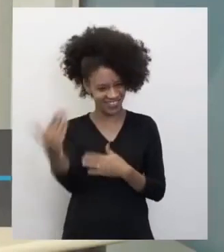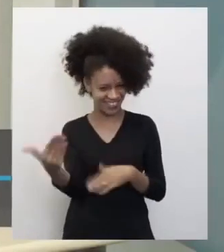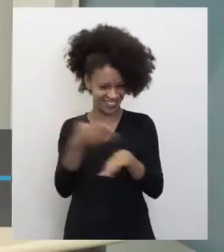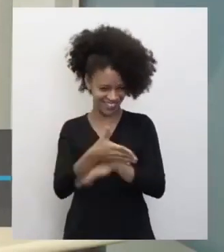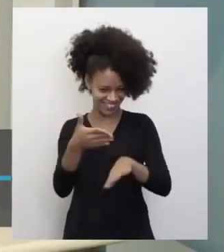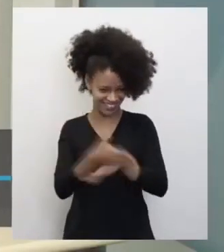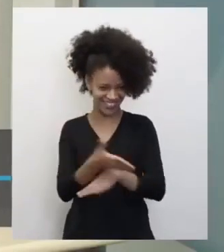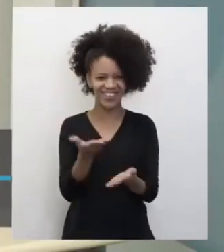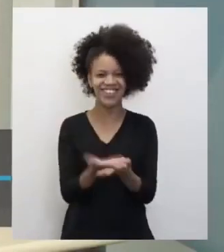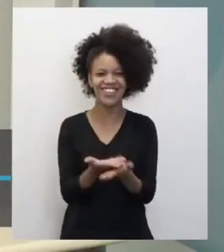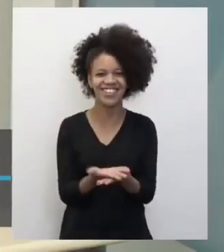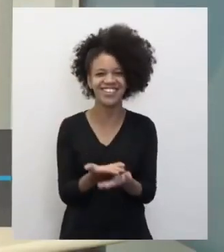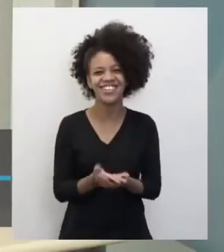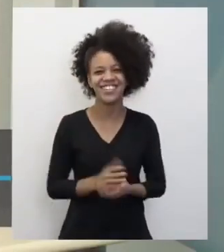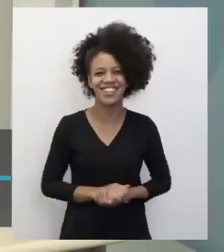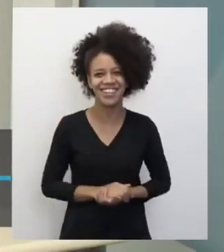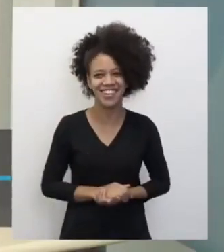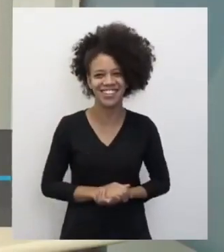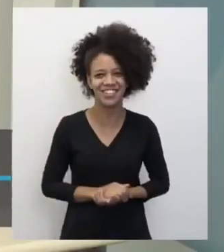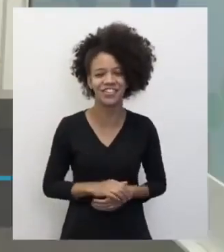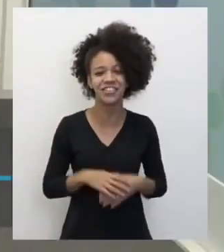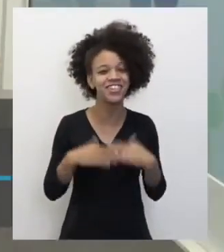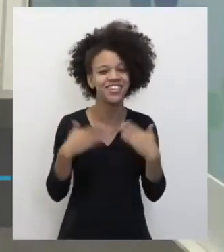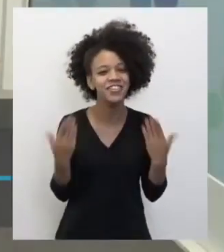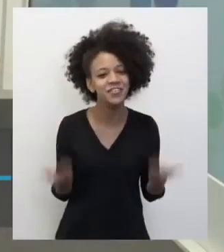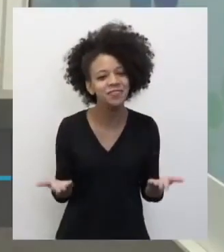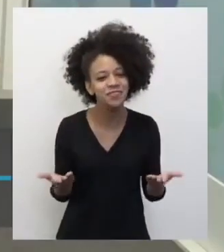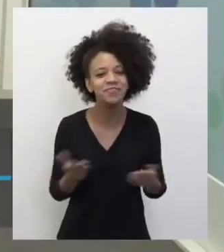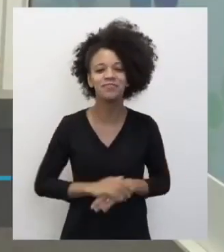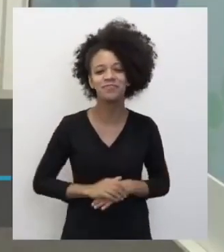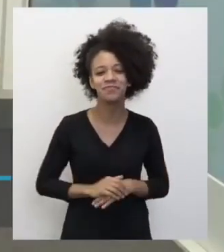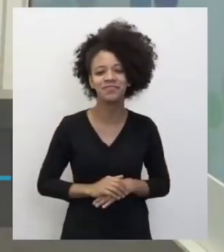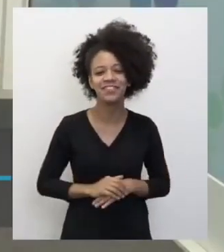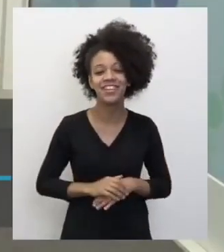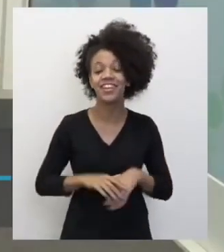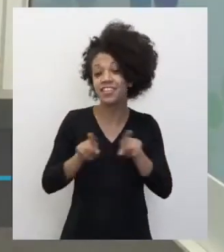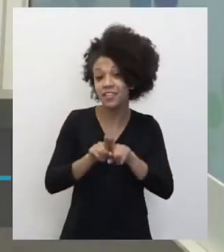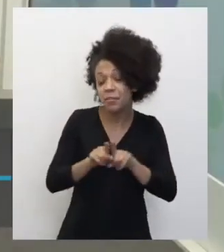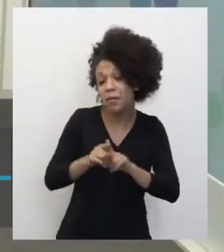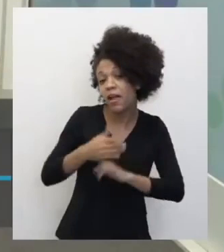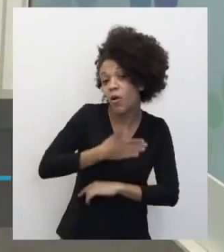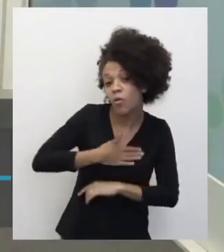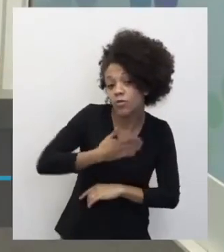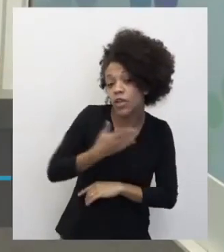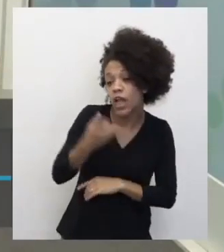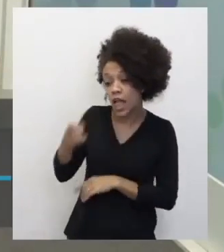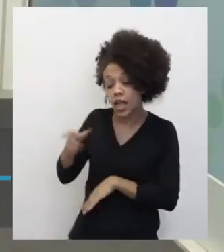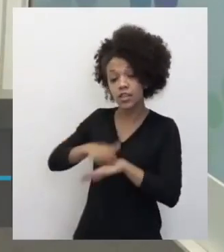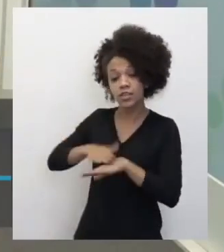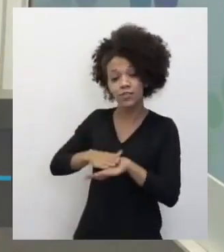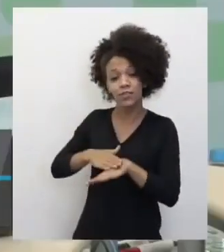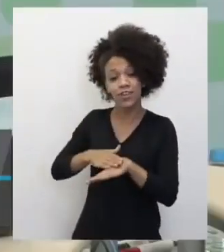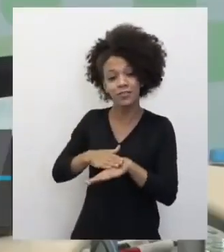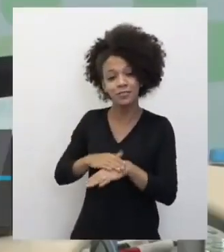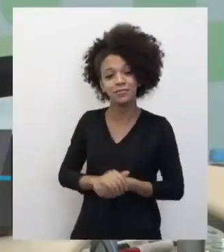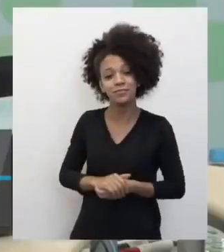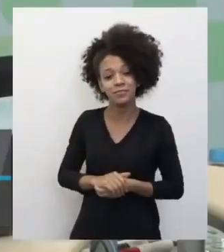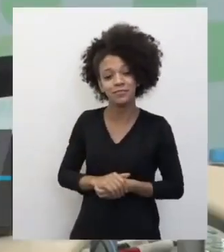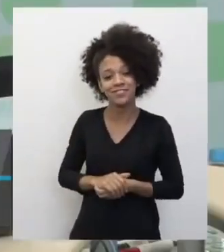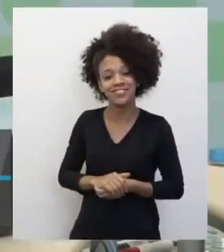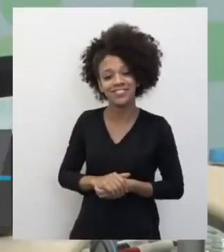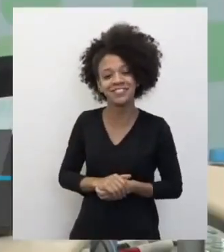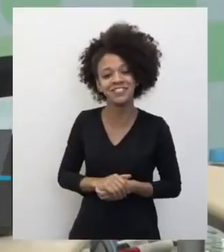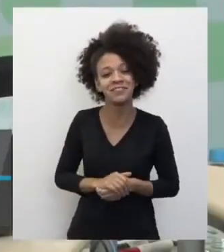participar dessa aula. É ele que está todos os dias aqui conosco, é ele que faz